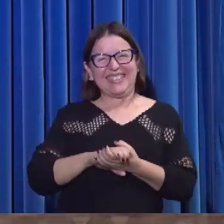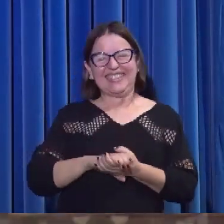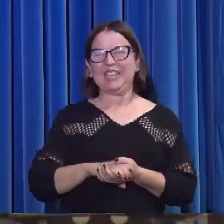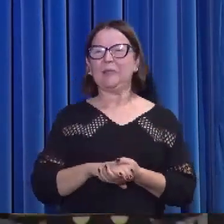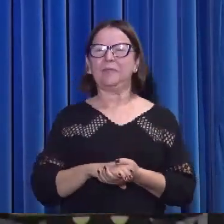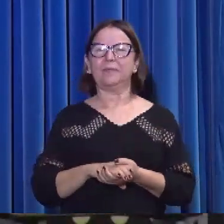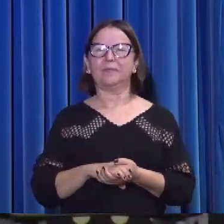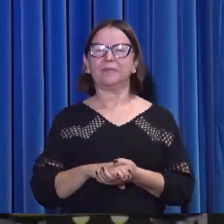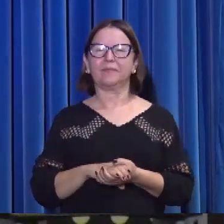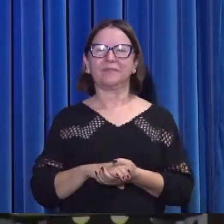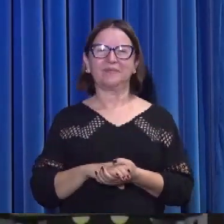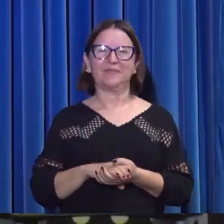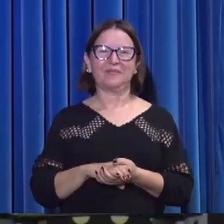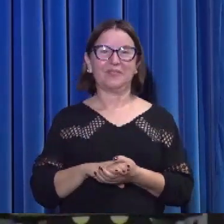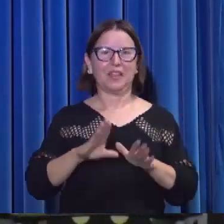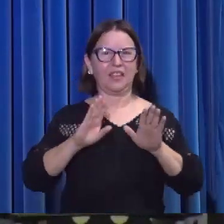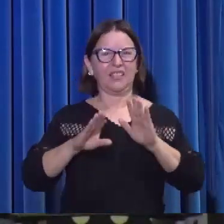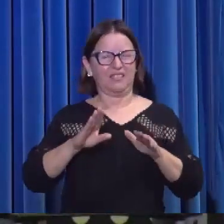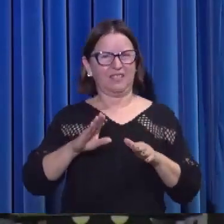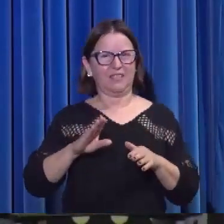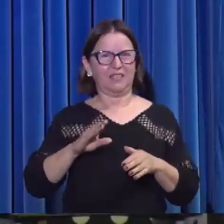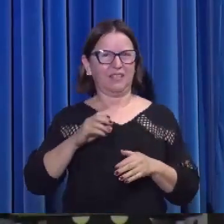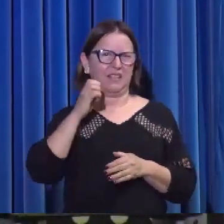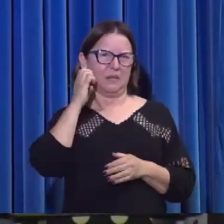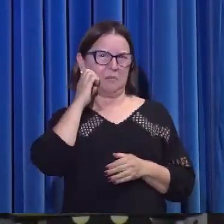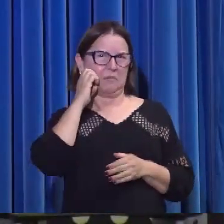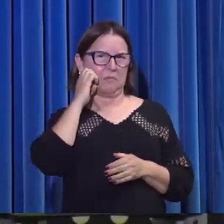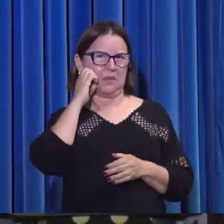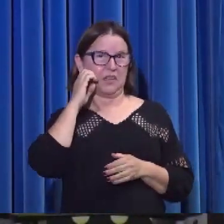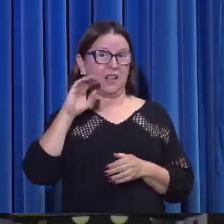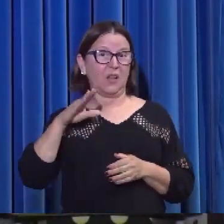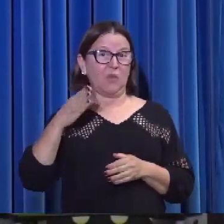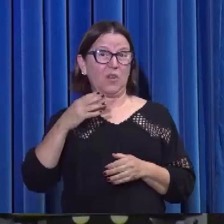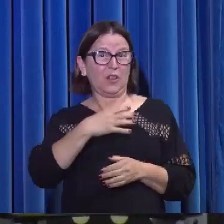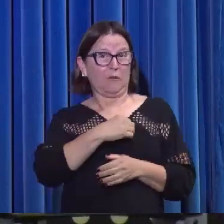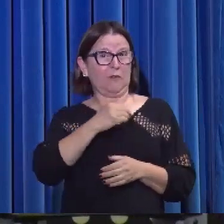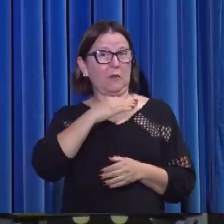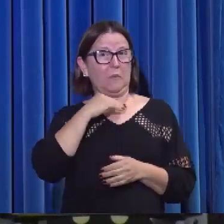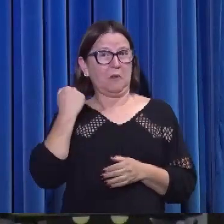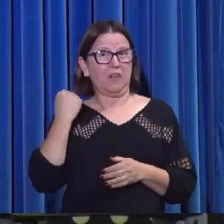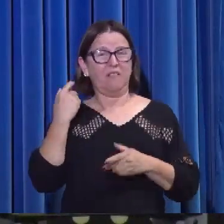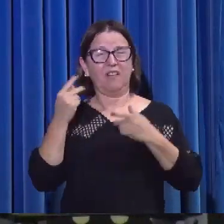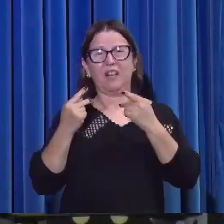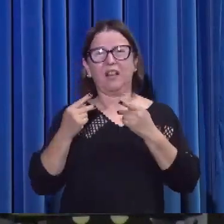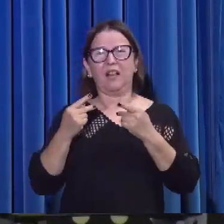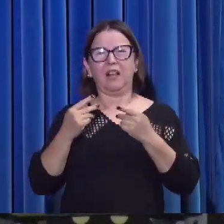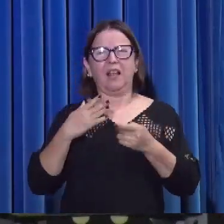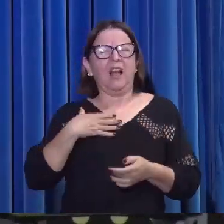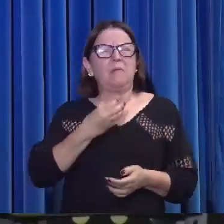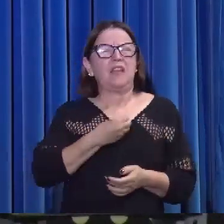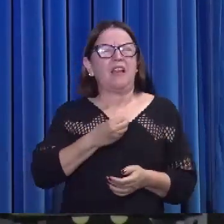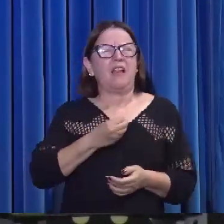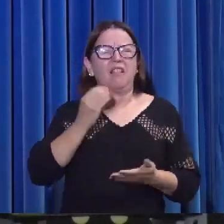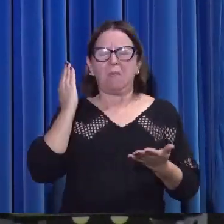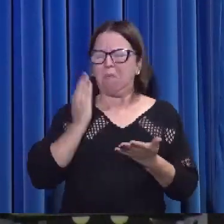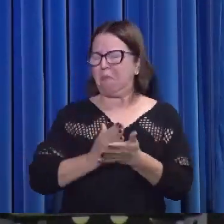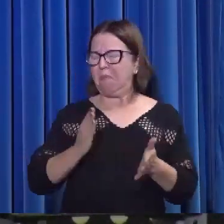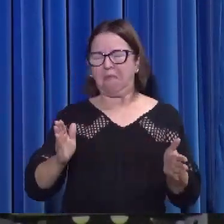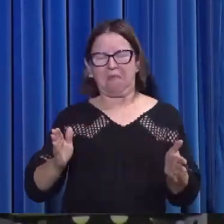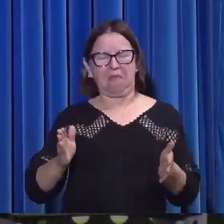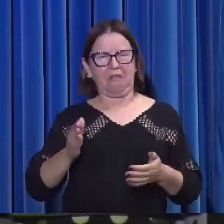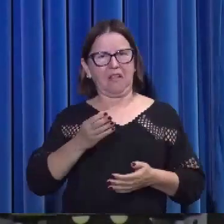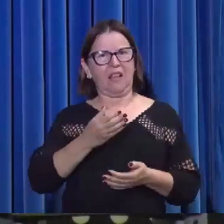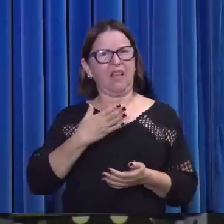Às vezes eu vejo mães, ao perderem um filho, dizendo: a vida para mim acabou. A minha